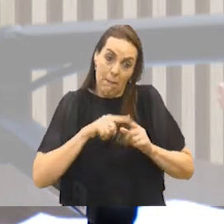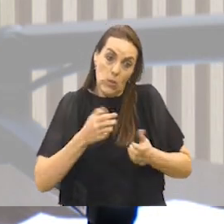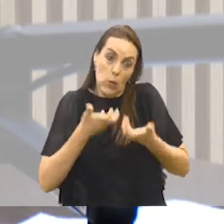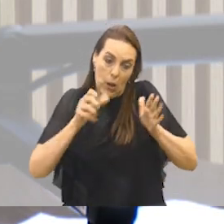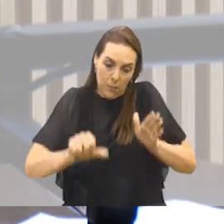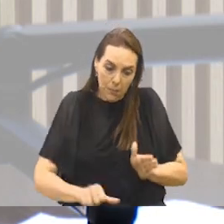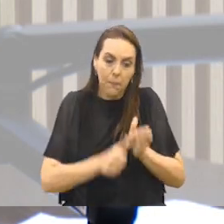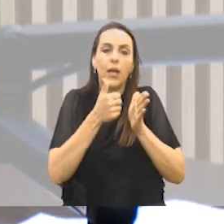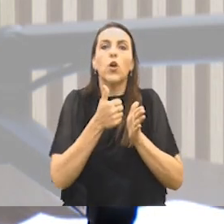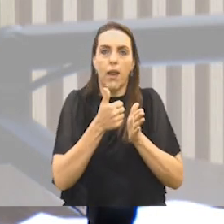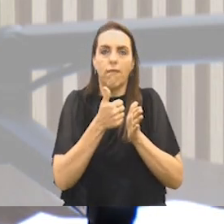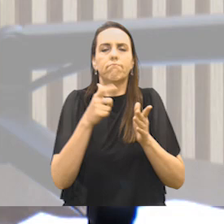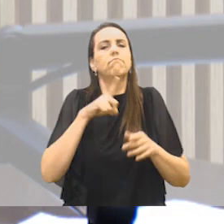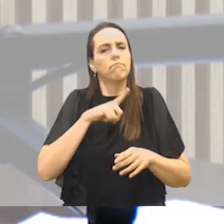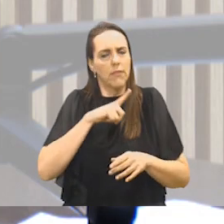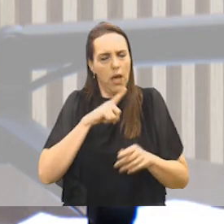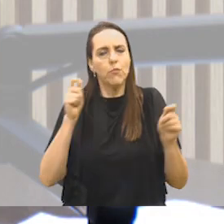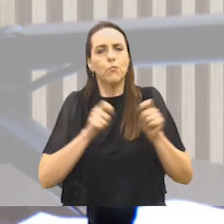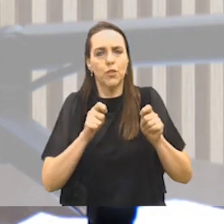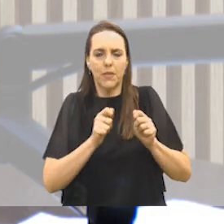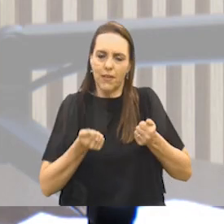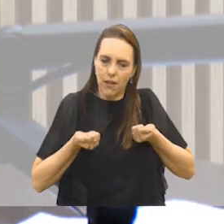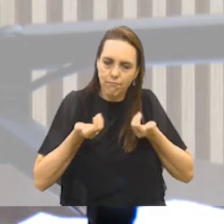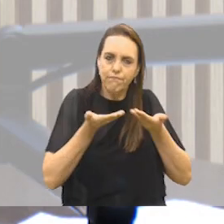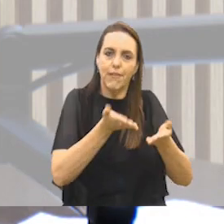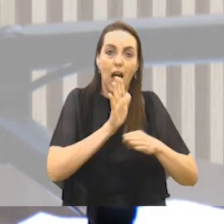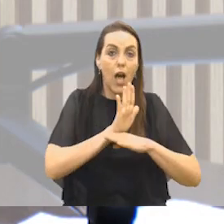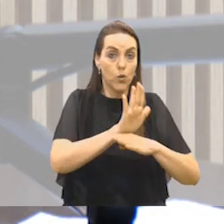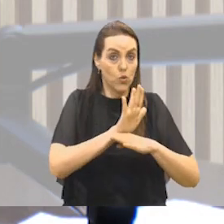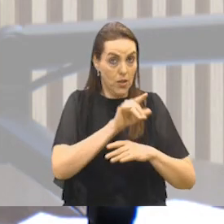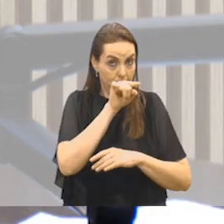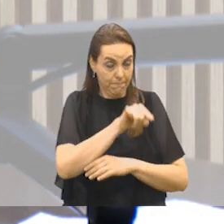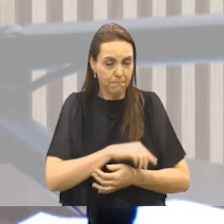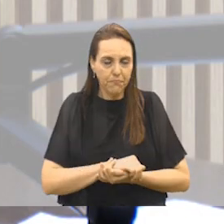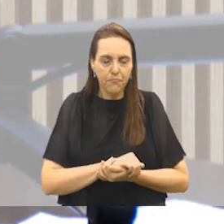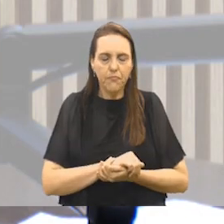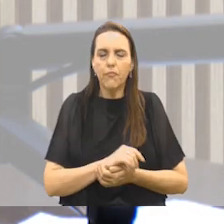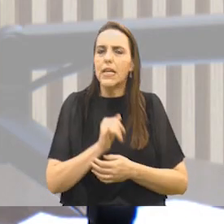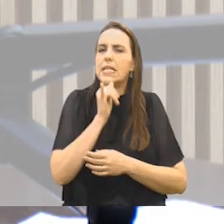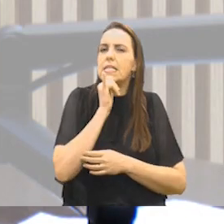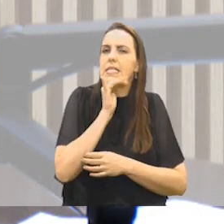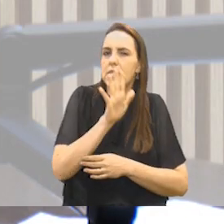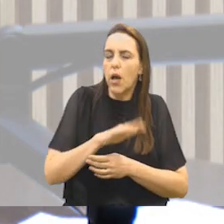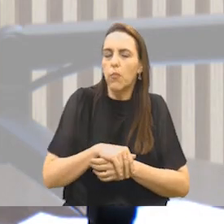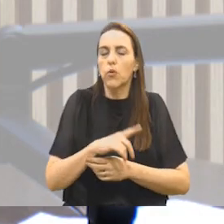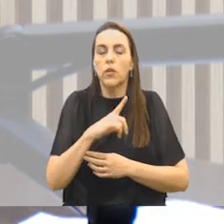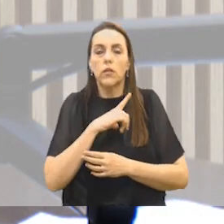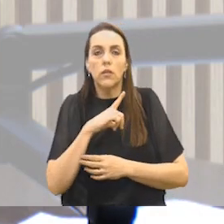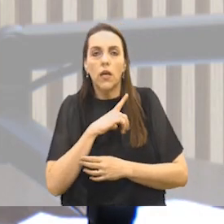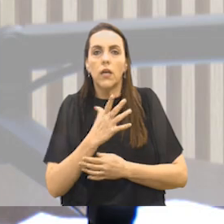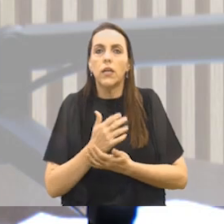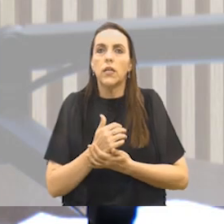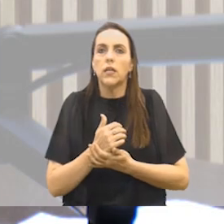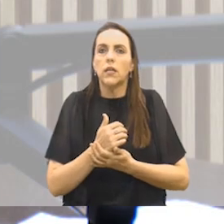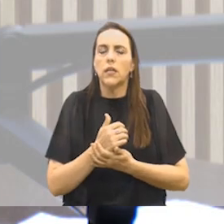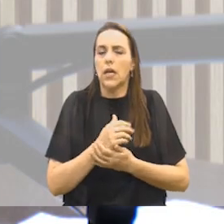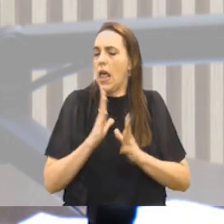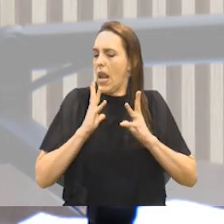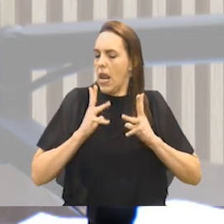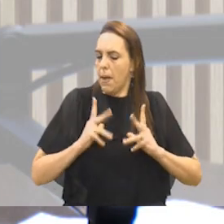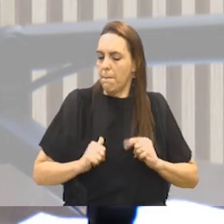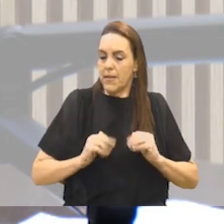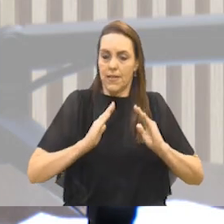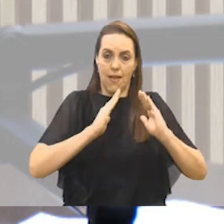ajude, eu quero melhorar. Nós também temos ferramentas para atuar dessa forma. Existem ferramentas, por exemplo, que vão